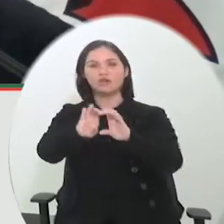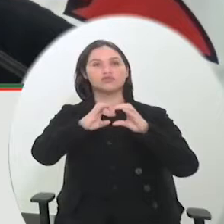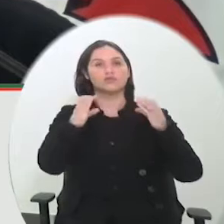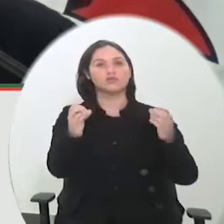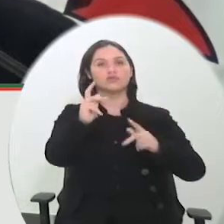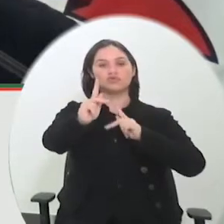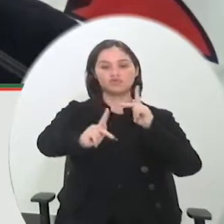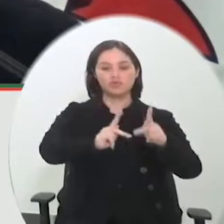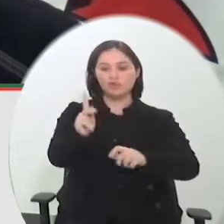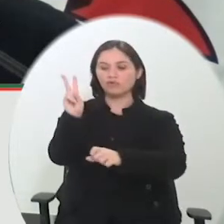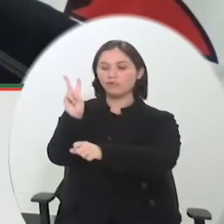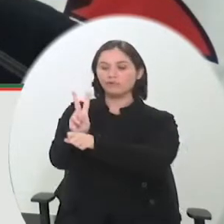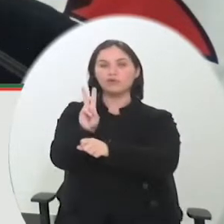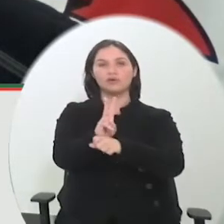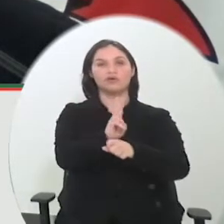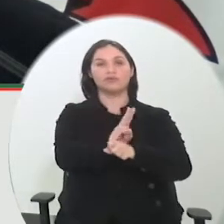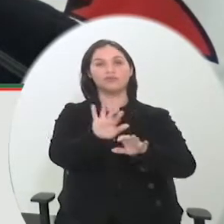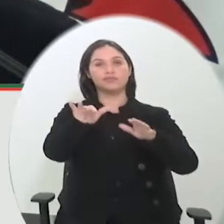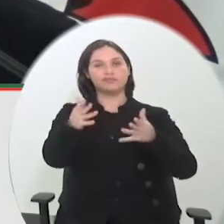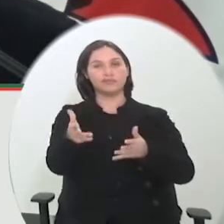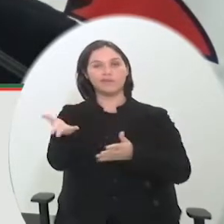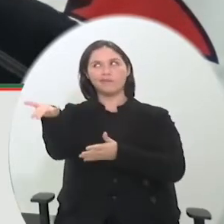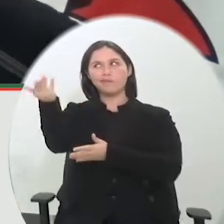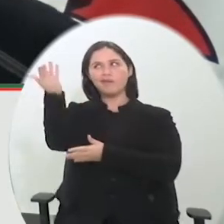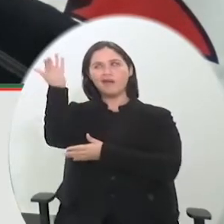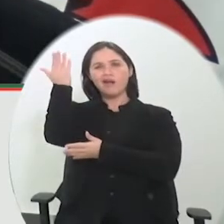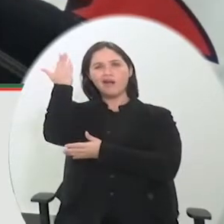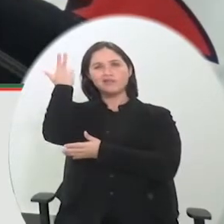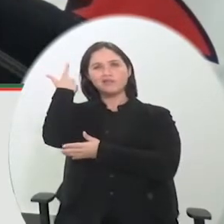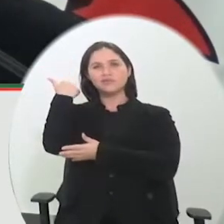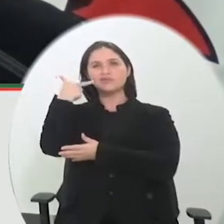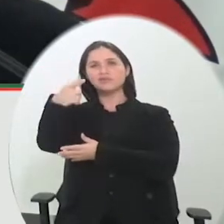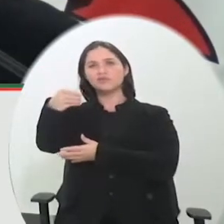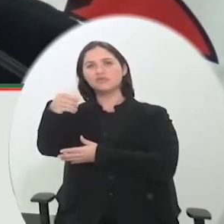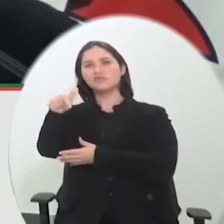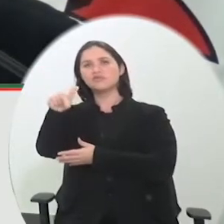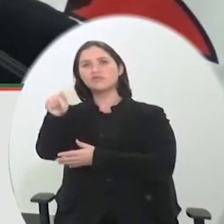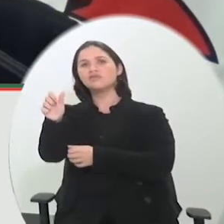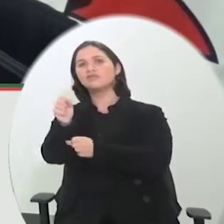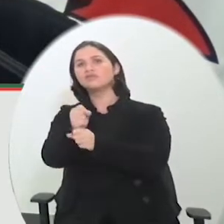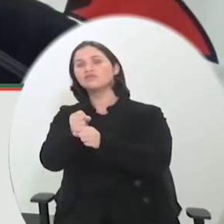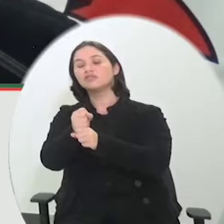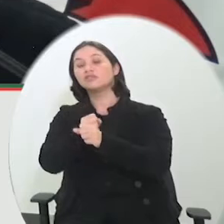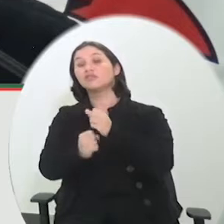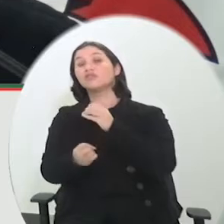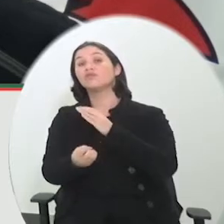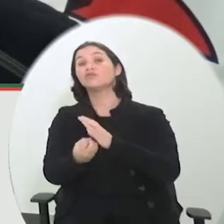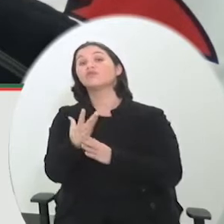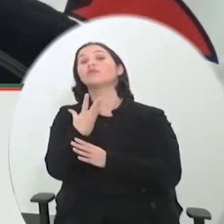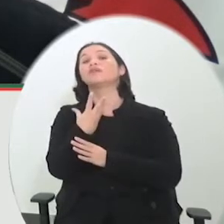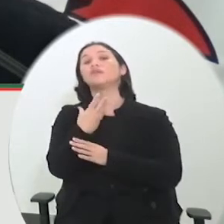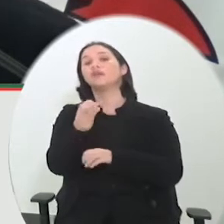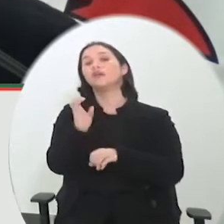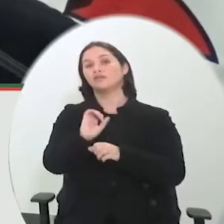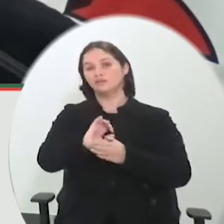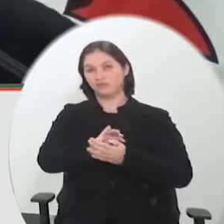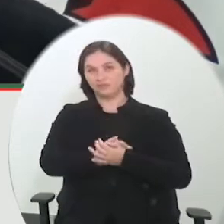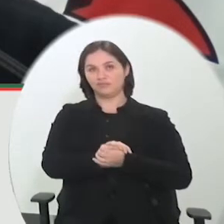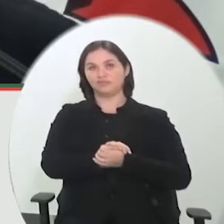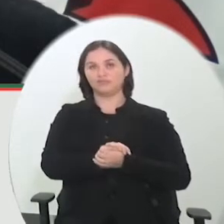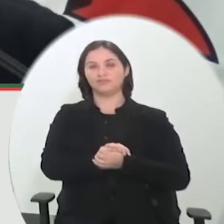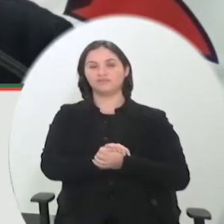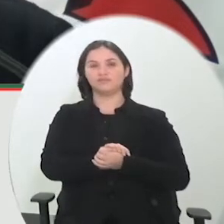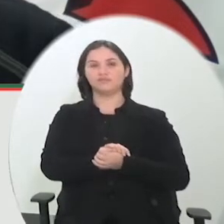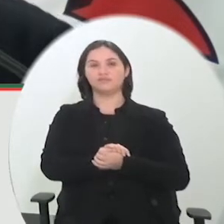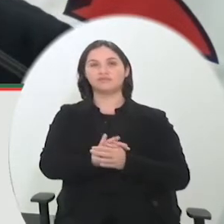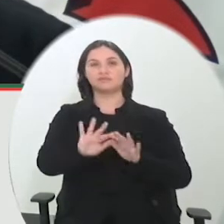207 anos, quando nascíamos como instituição, incorporados com o lema universal das polícias, que tem em